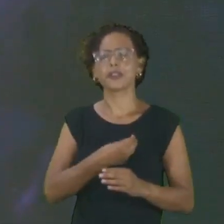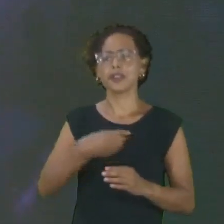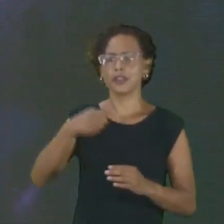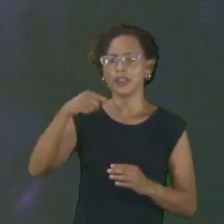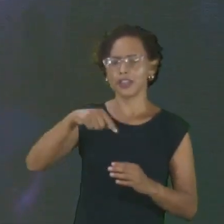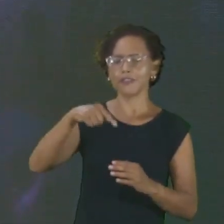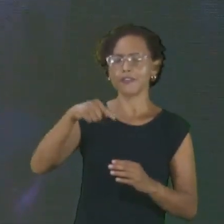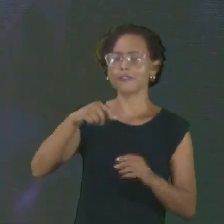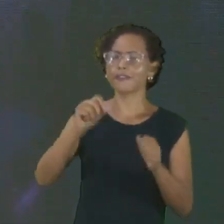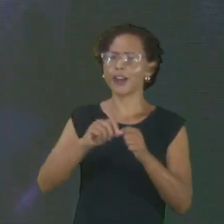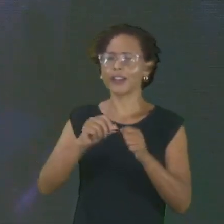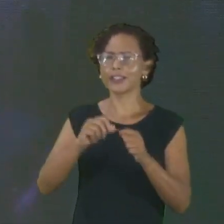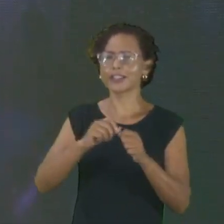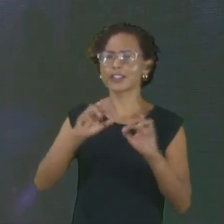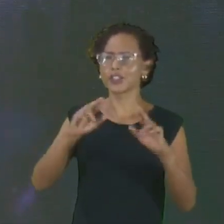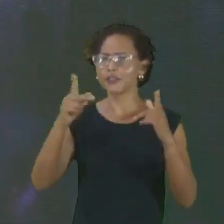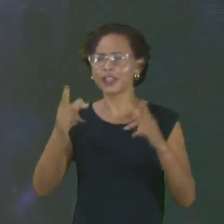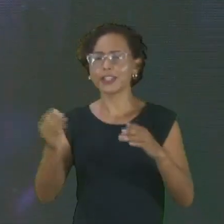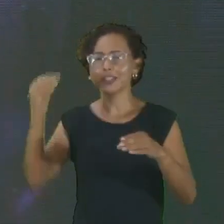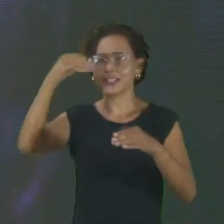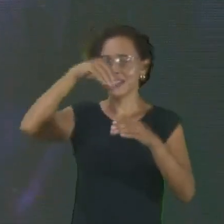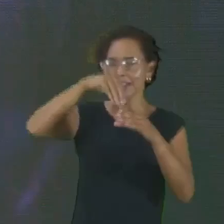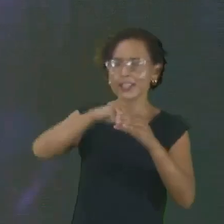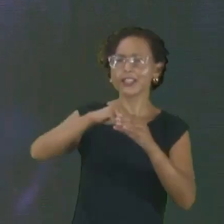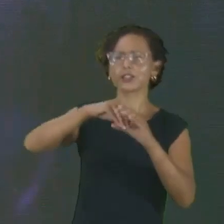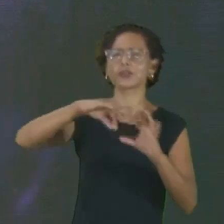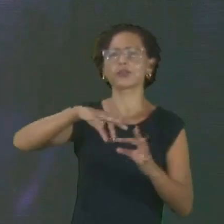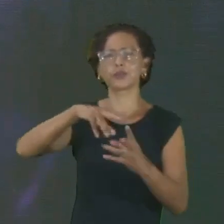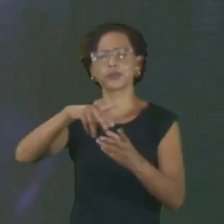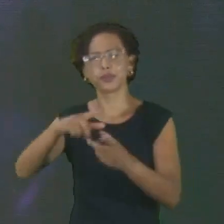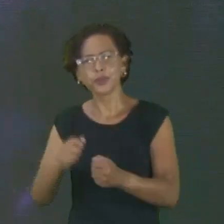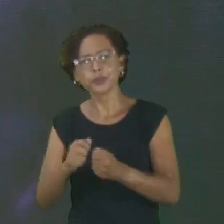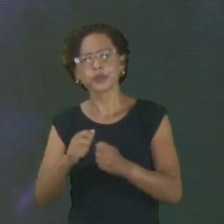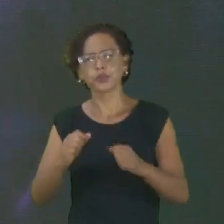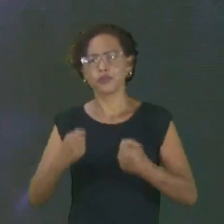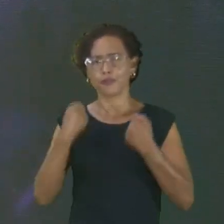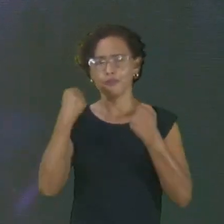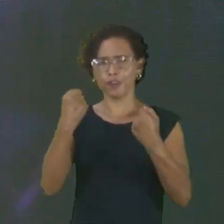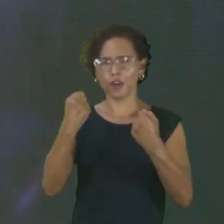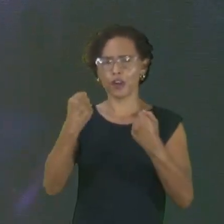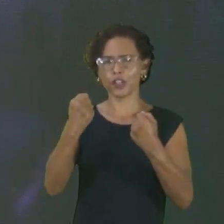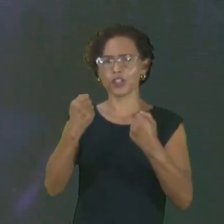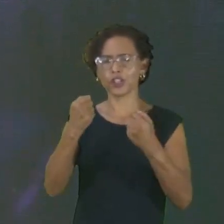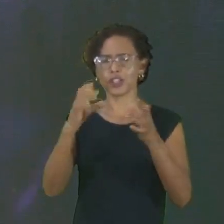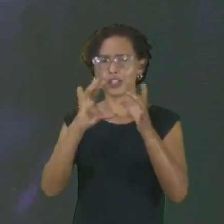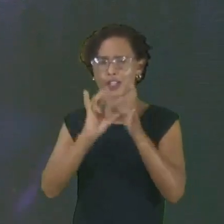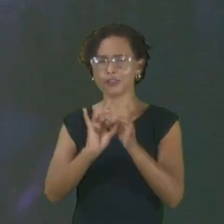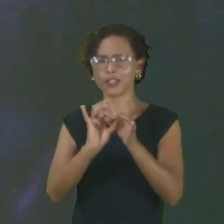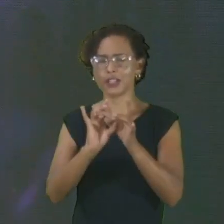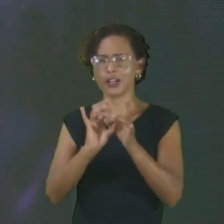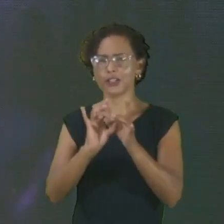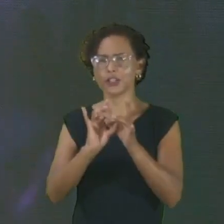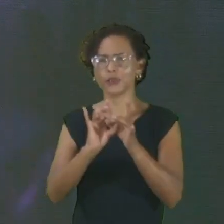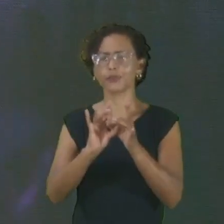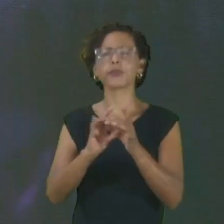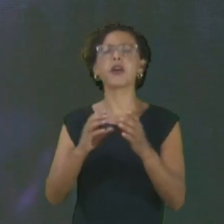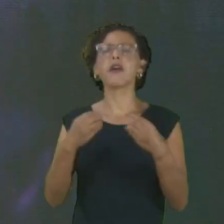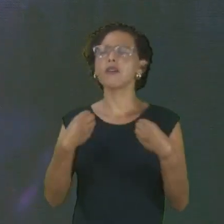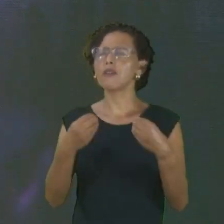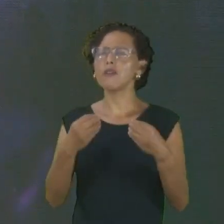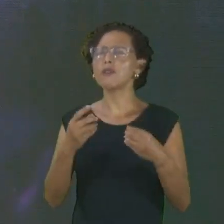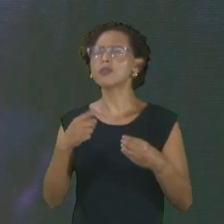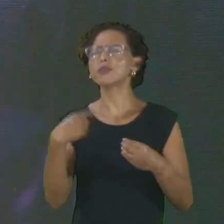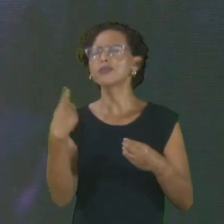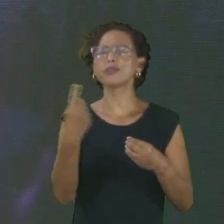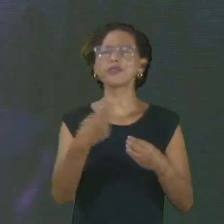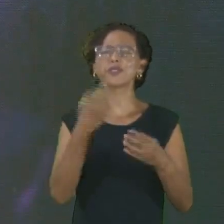mundo, uma igreja fortalecida na unidade. Aí você pergunta, pastor, como nos